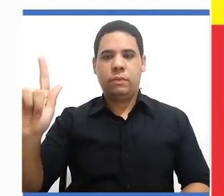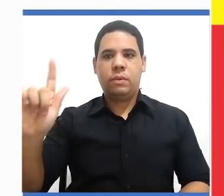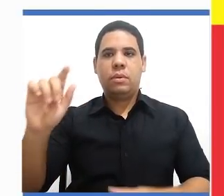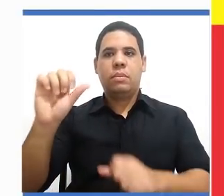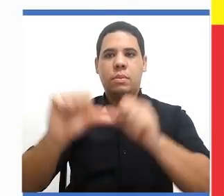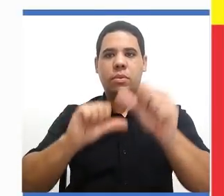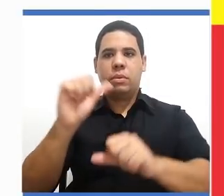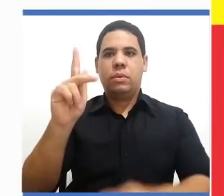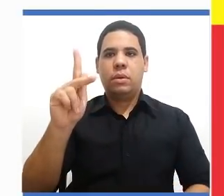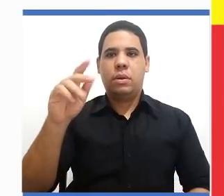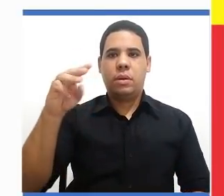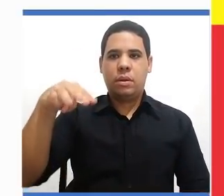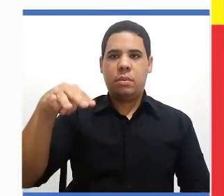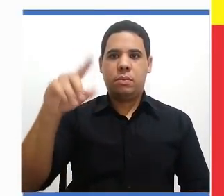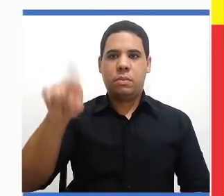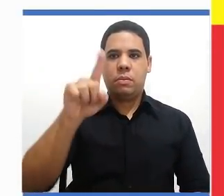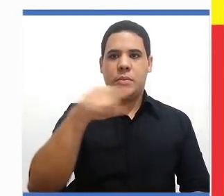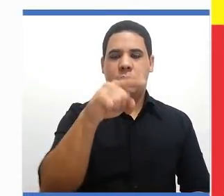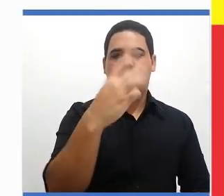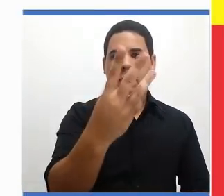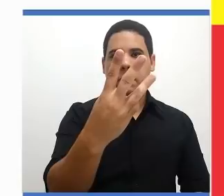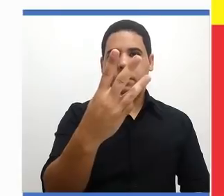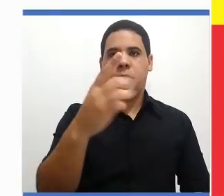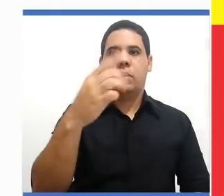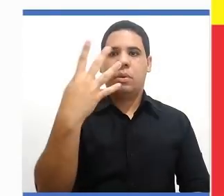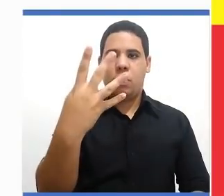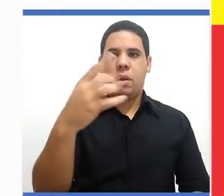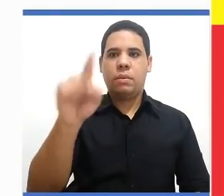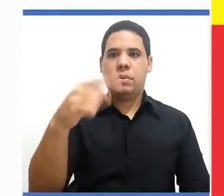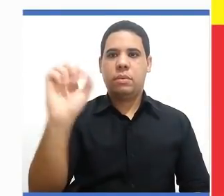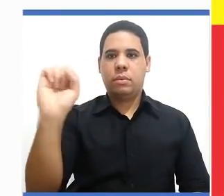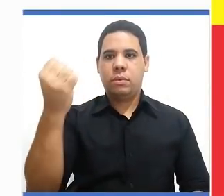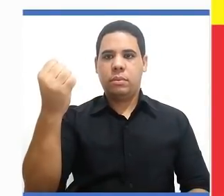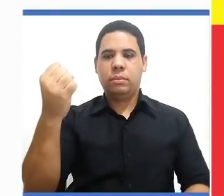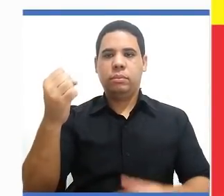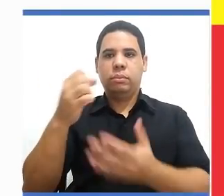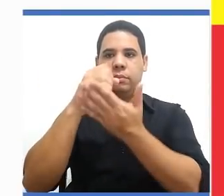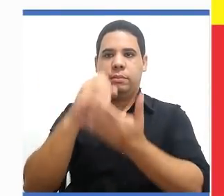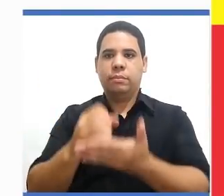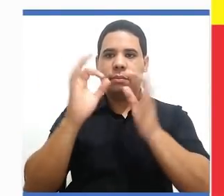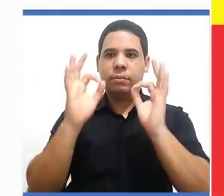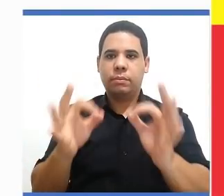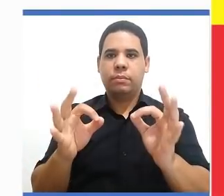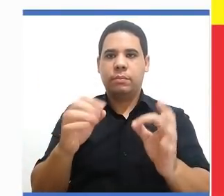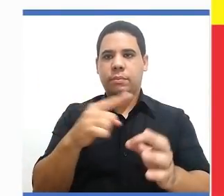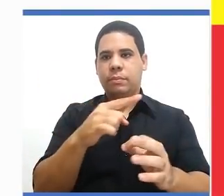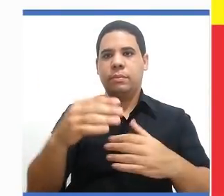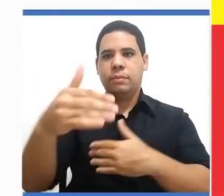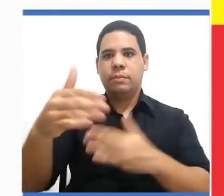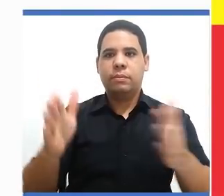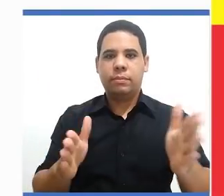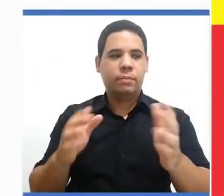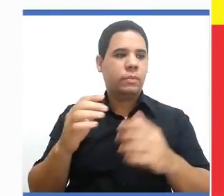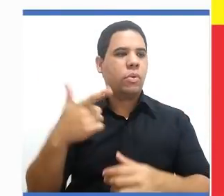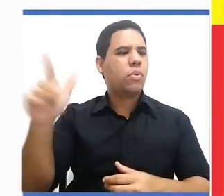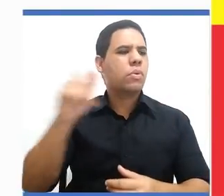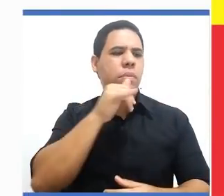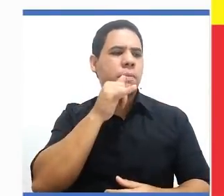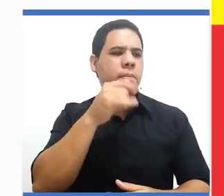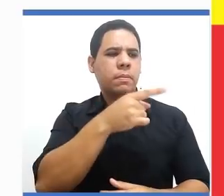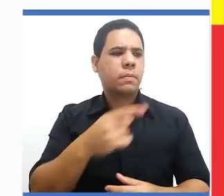quilograma, faço 3 pulos, 4,8 quilos tem essa carga, ok? Então veja mais um